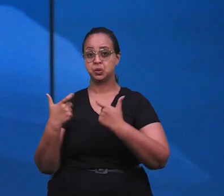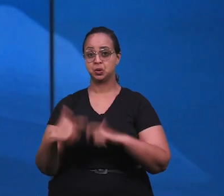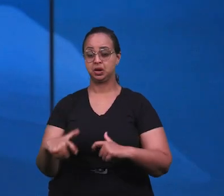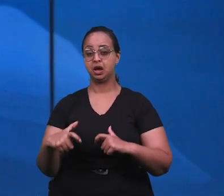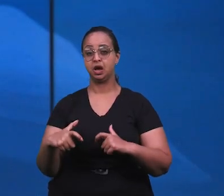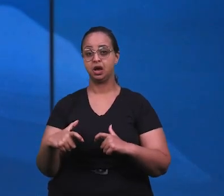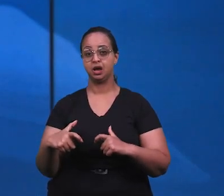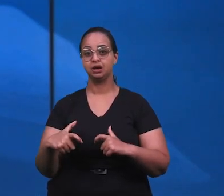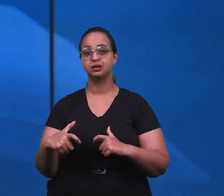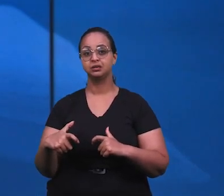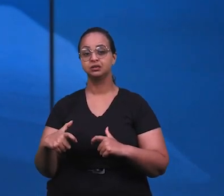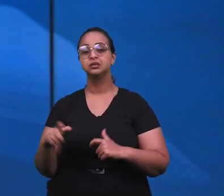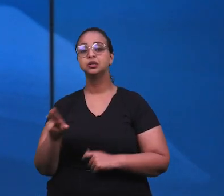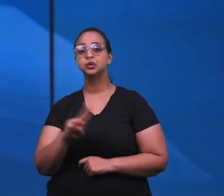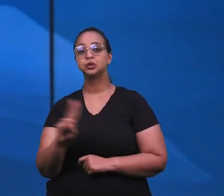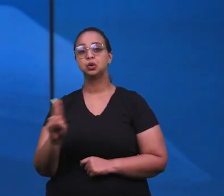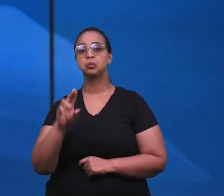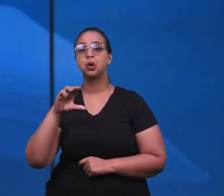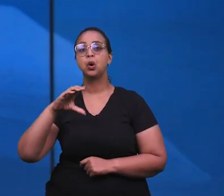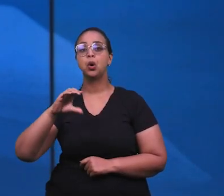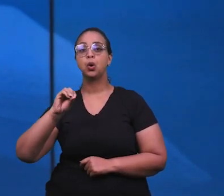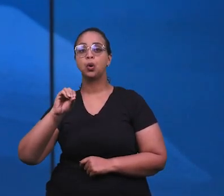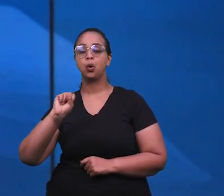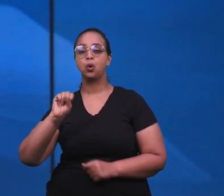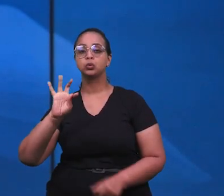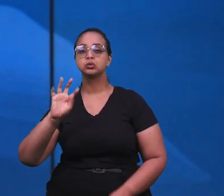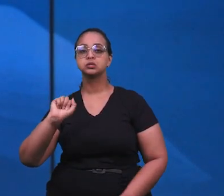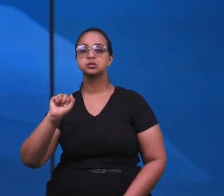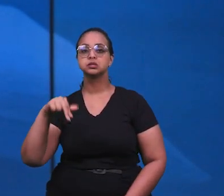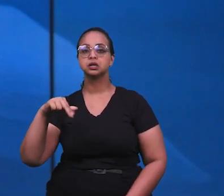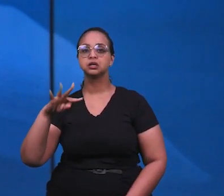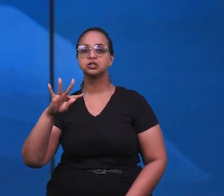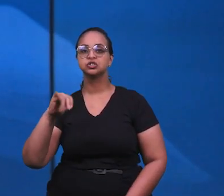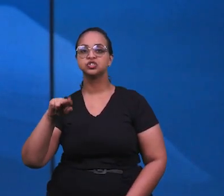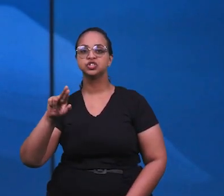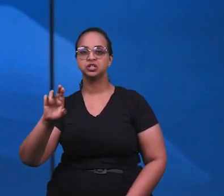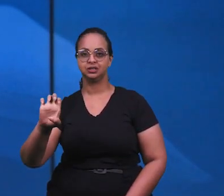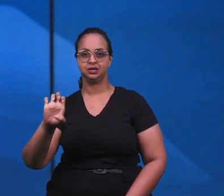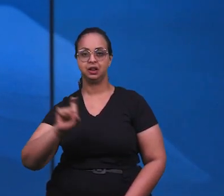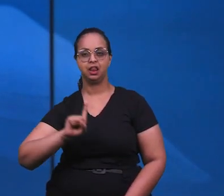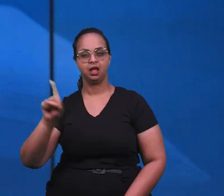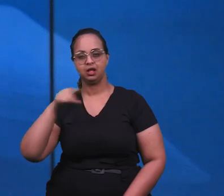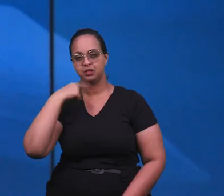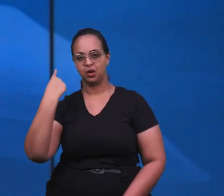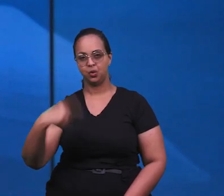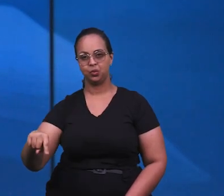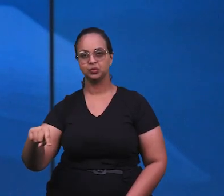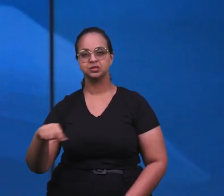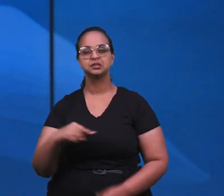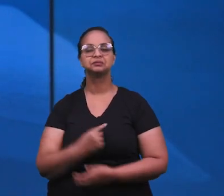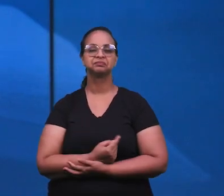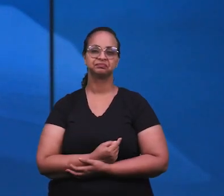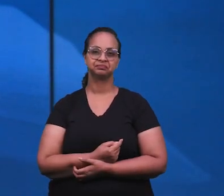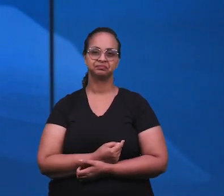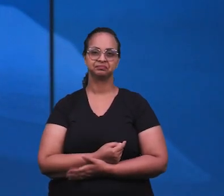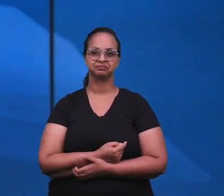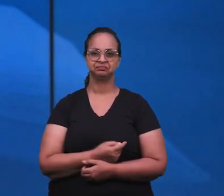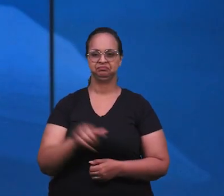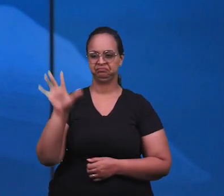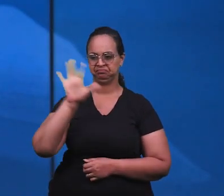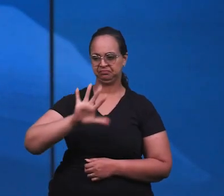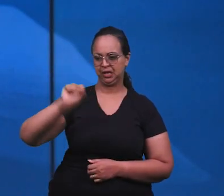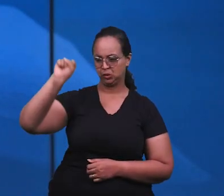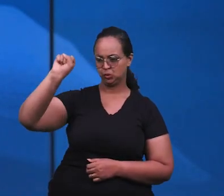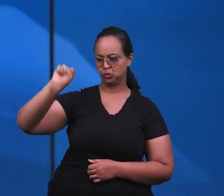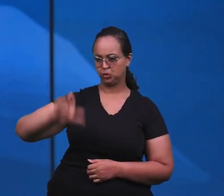irmã Natasha é o pastor Konstantin Pomogaev, lá da Rússia, muito bem colocada, aquela parte